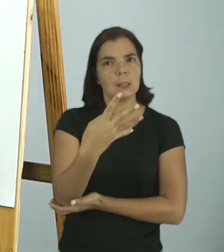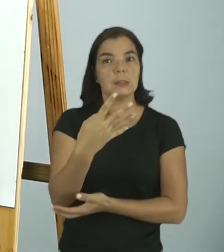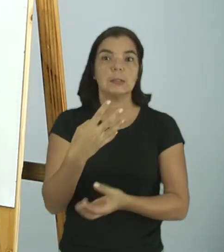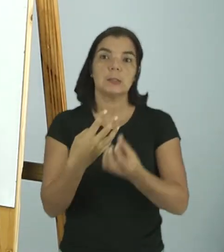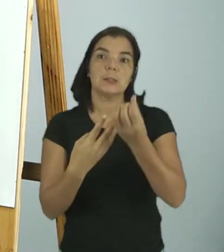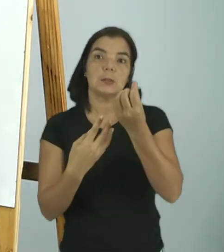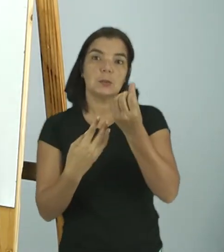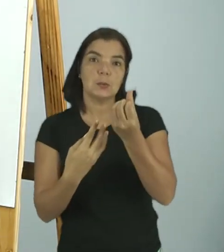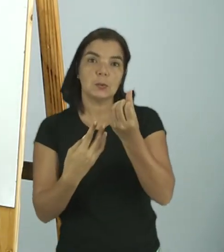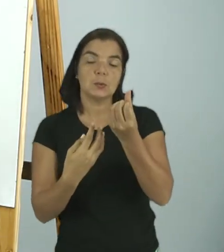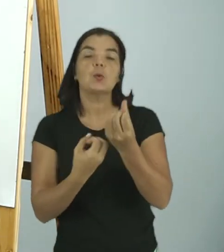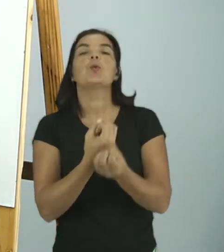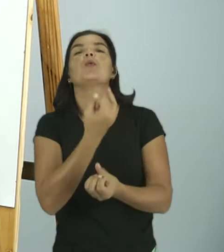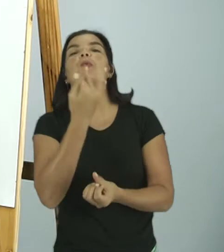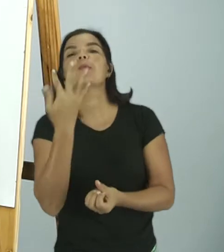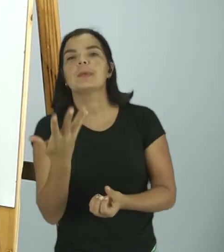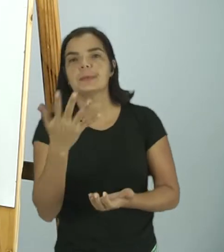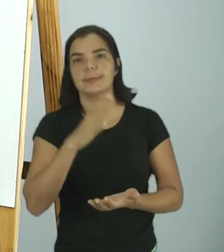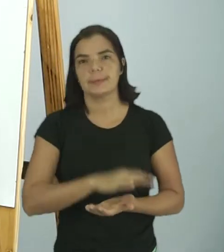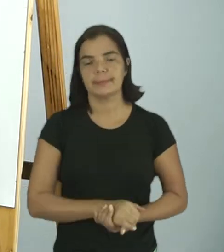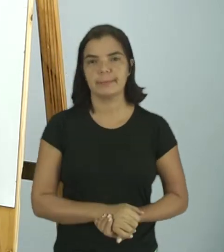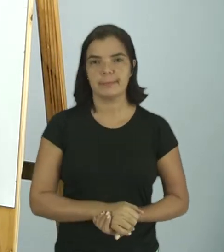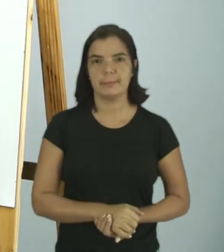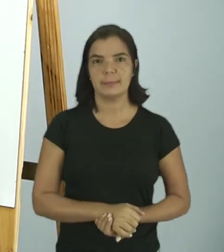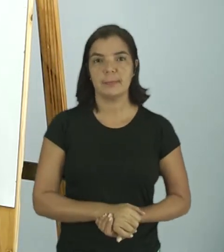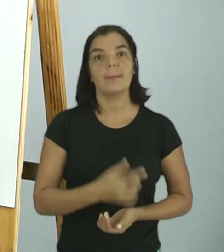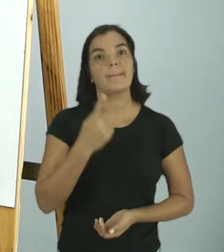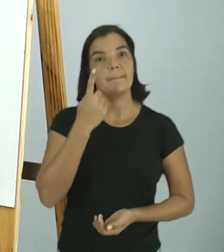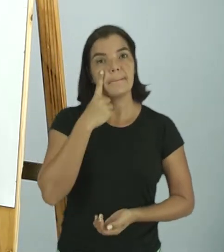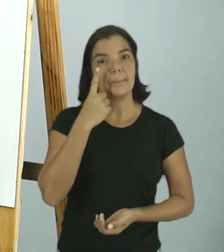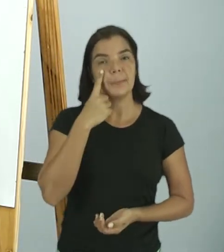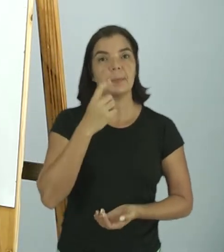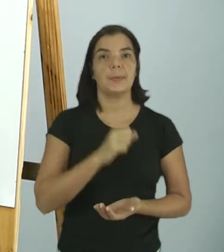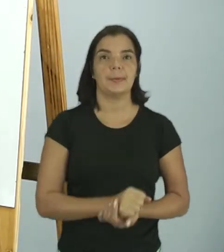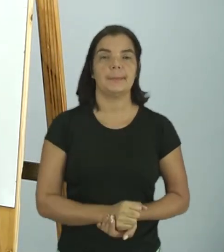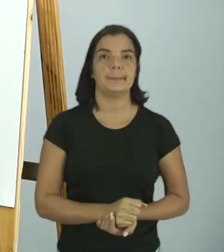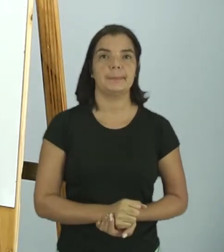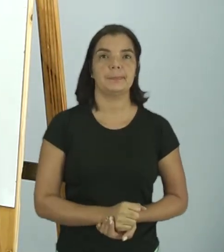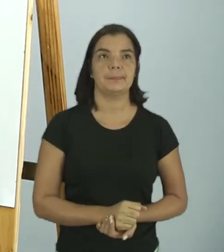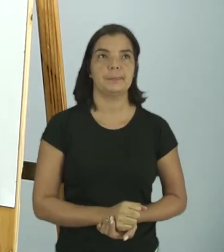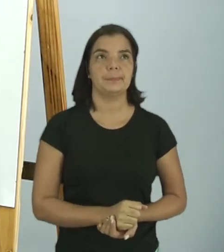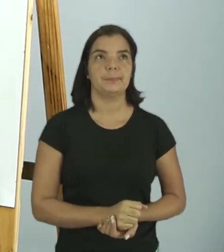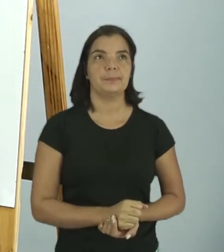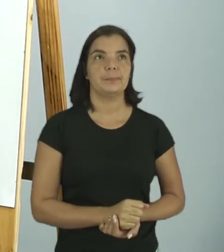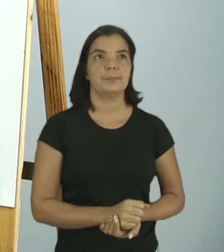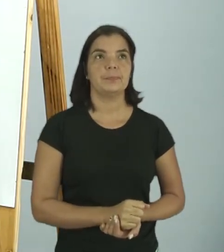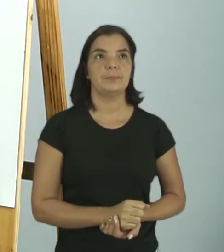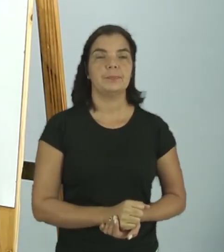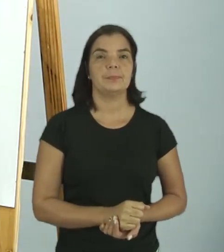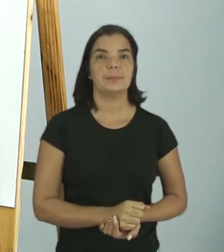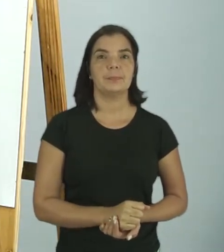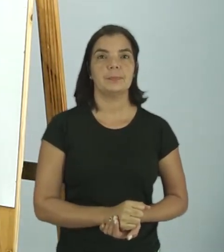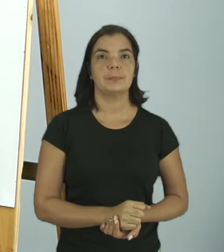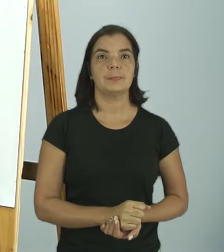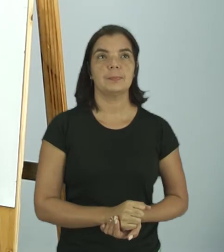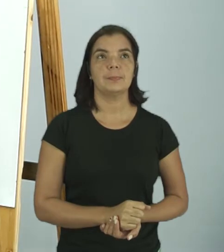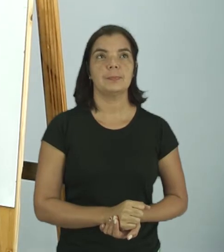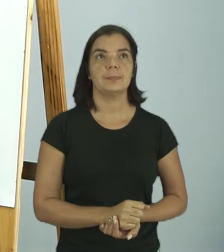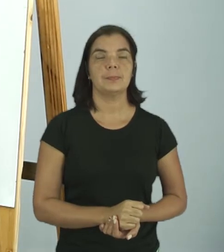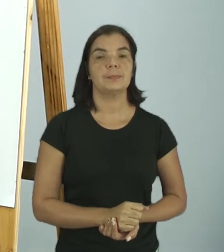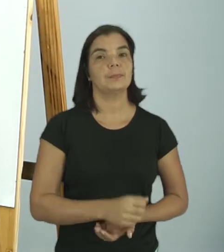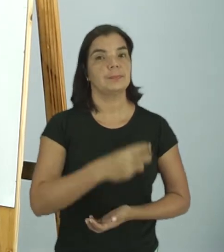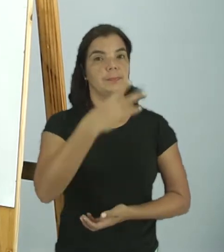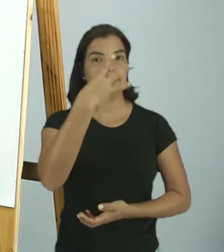46 eu vou pagar quanto é isso que nós vamos ver o E aí e a cada